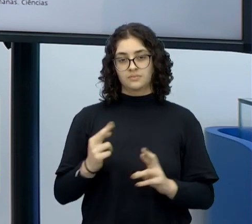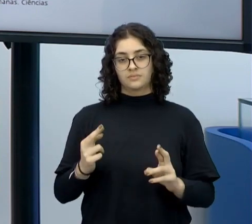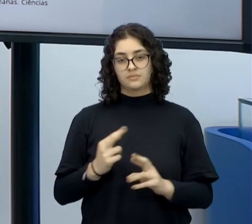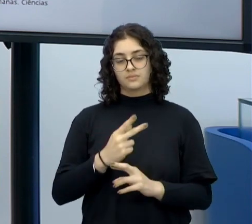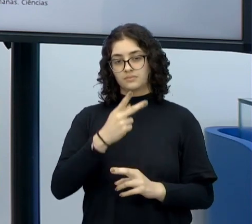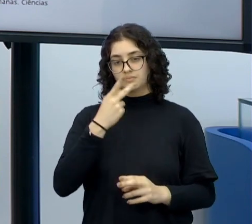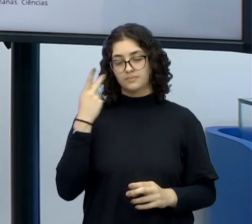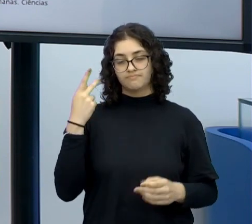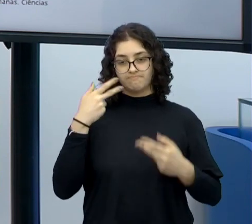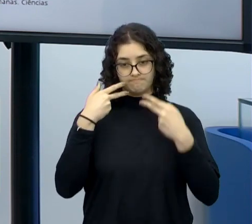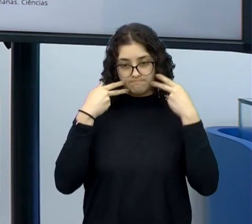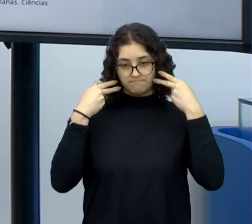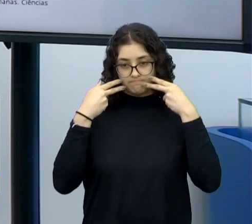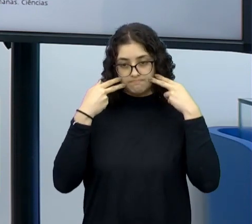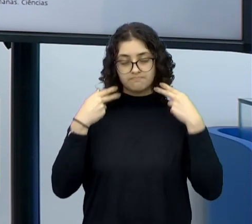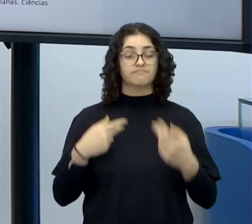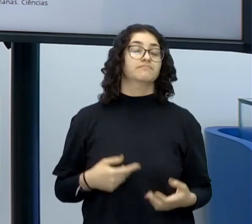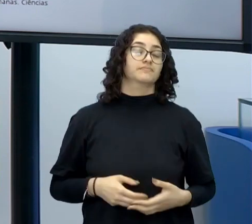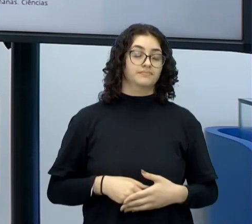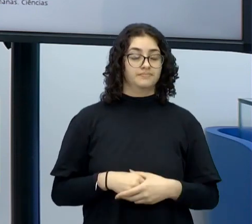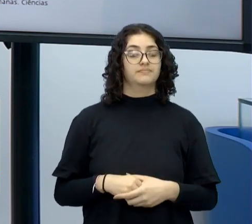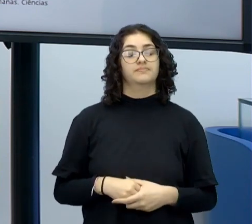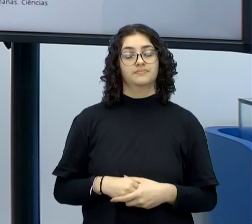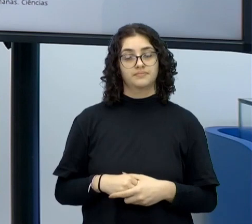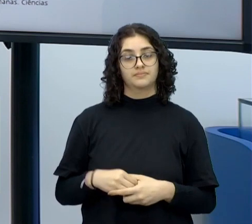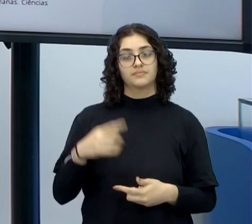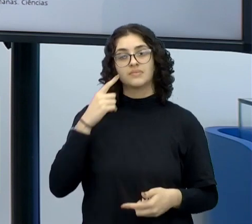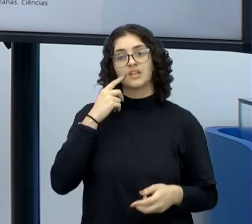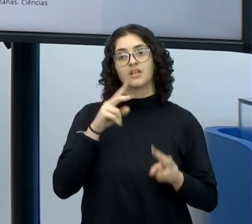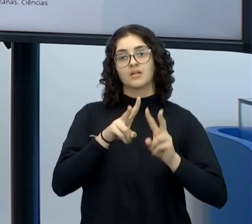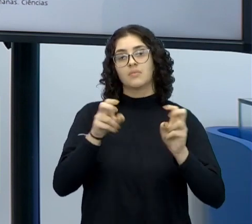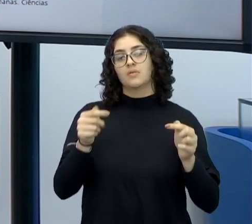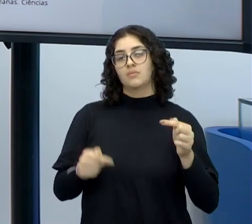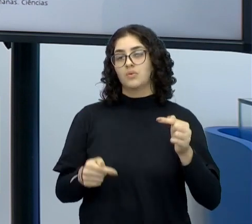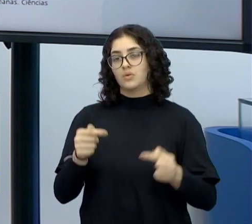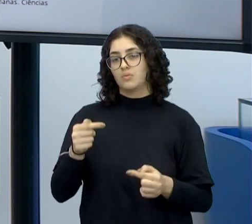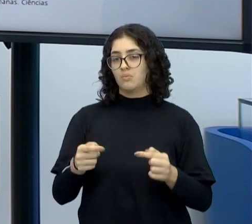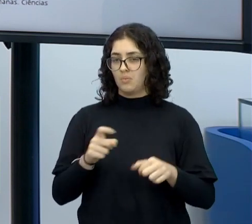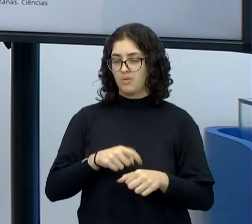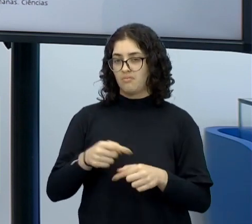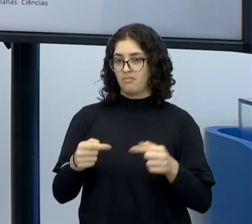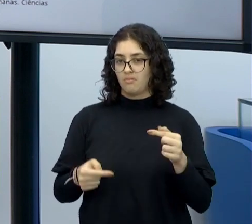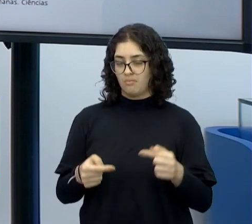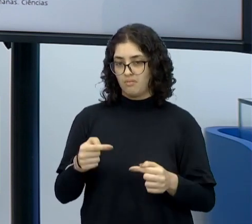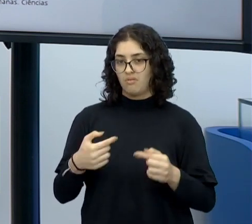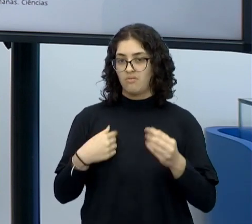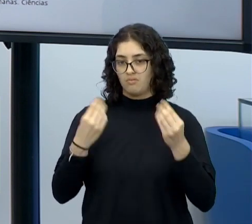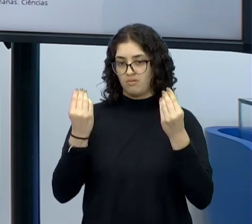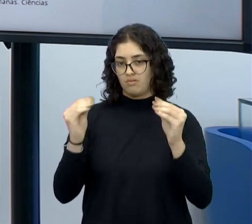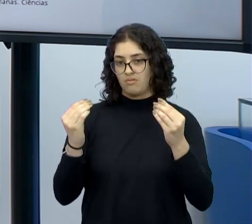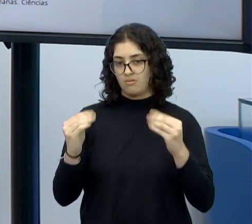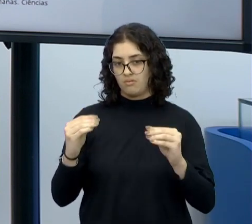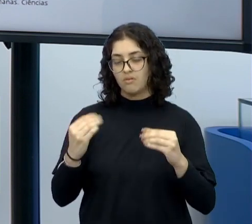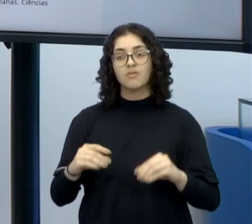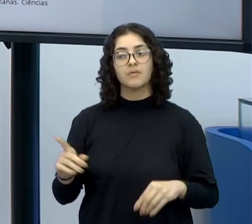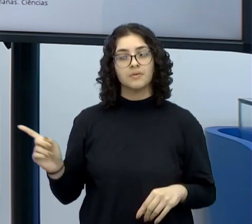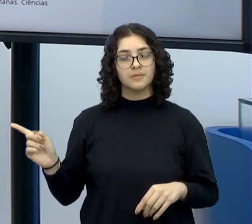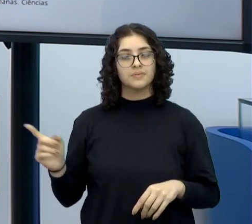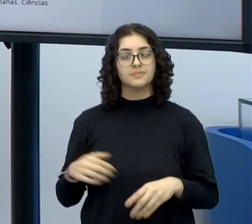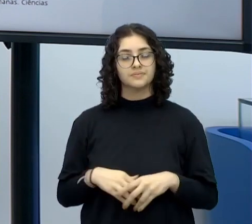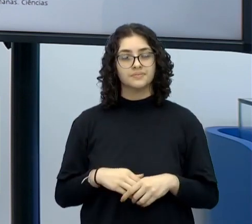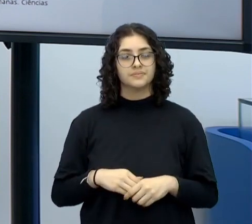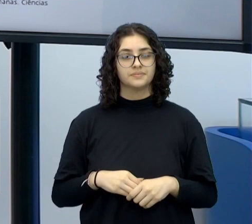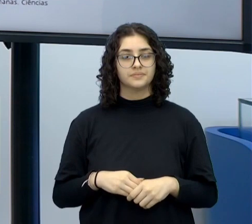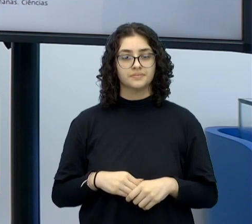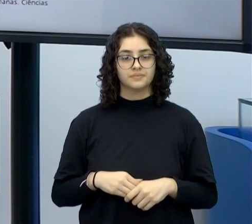povos originários? Então, pensa na questão política. Se o momento é para o debate, eu vou colocar essas questões sim. Então,